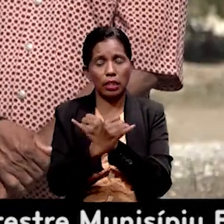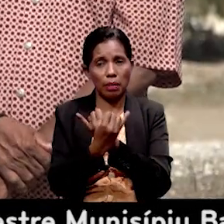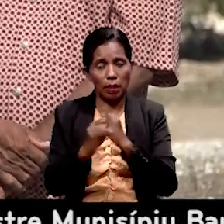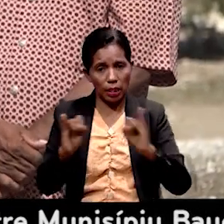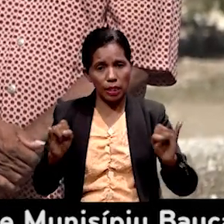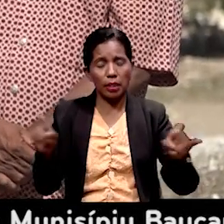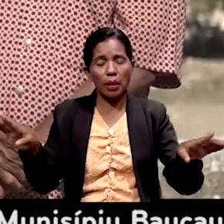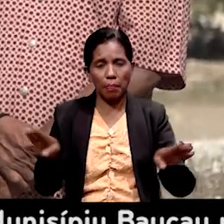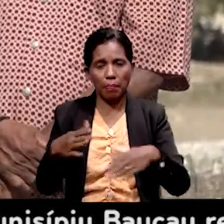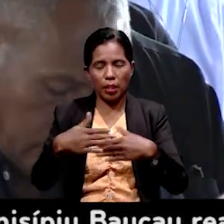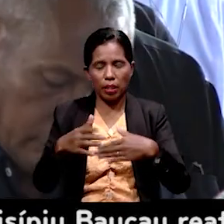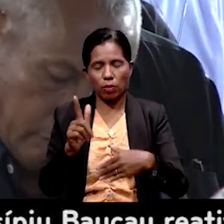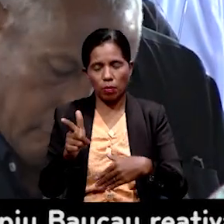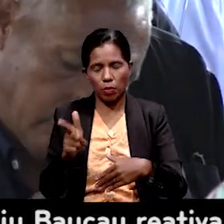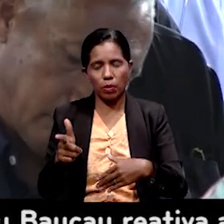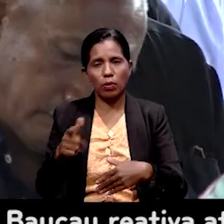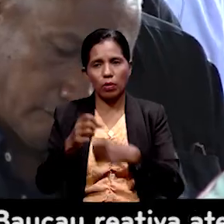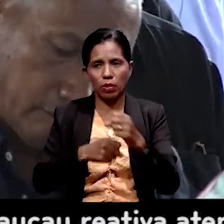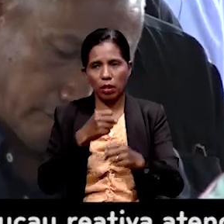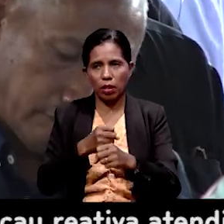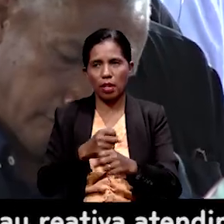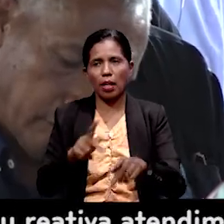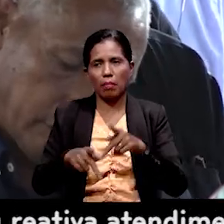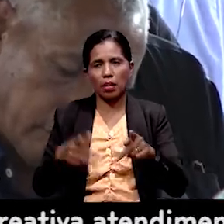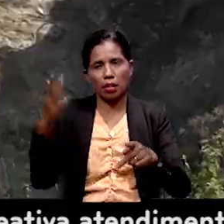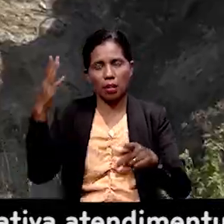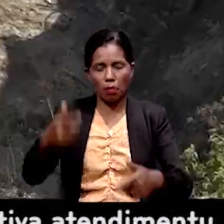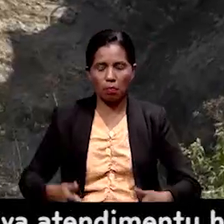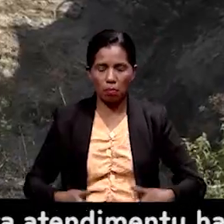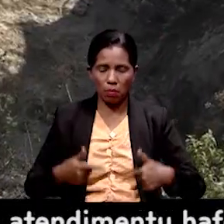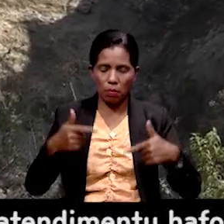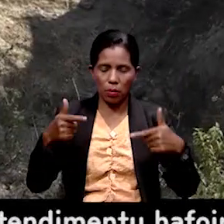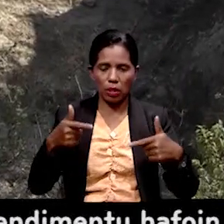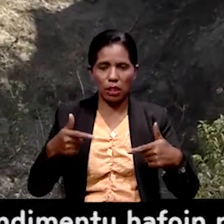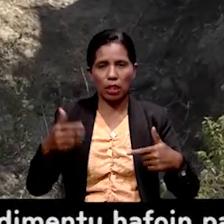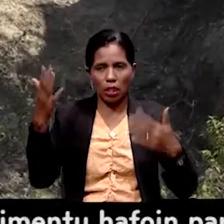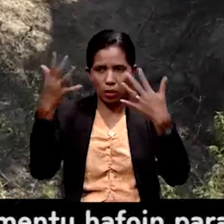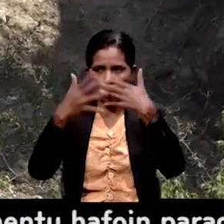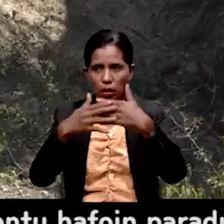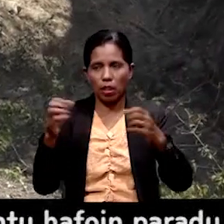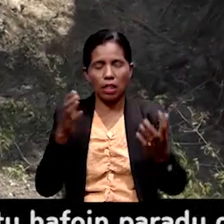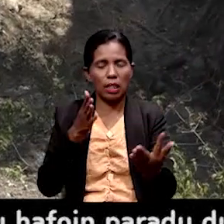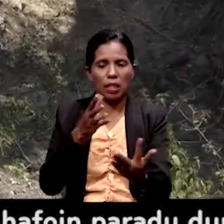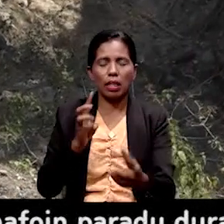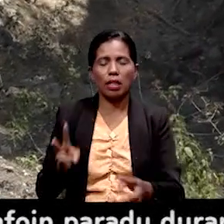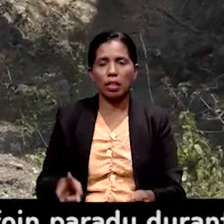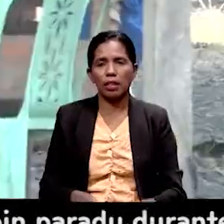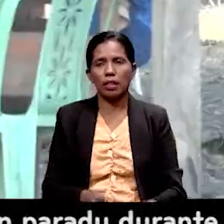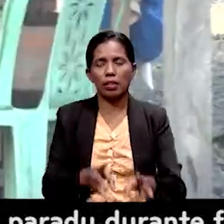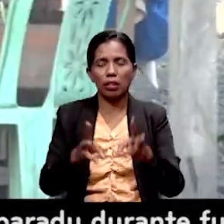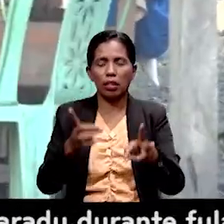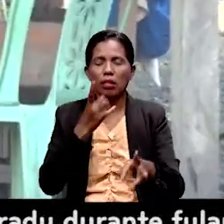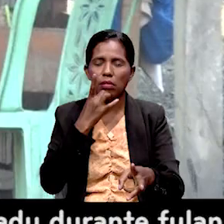ona, maibe povo iha Waimori semuris iha nakukun laran, tambala se suba estrada, linha eletricidade, rede